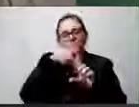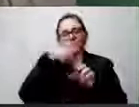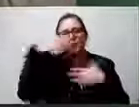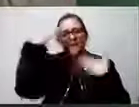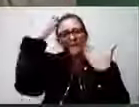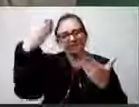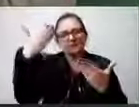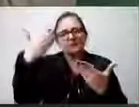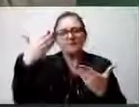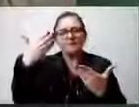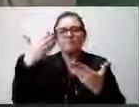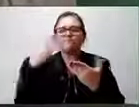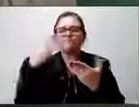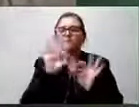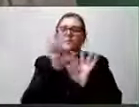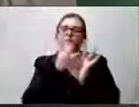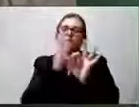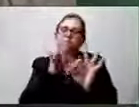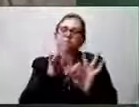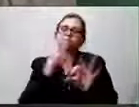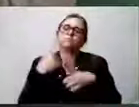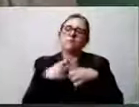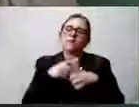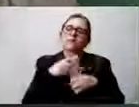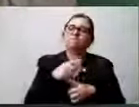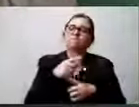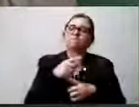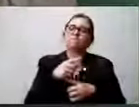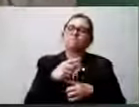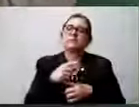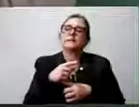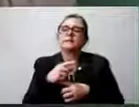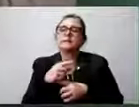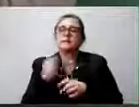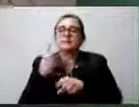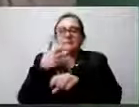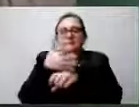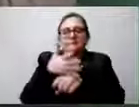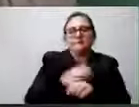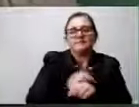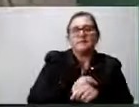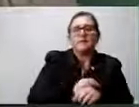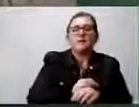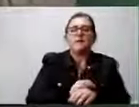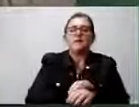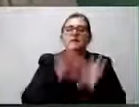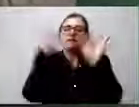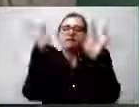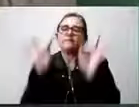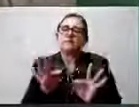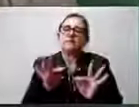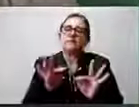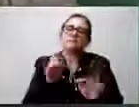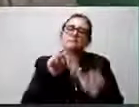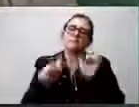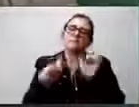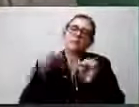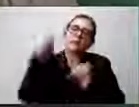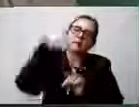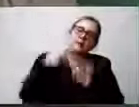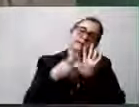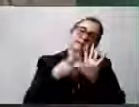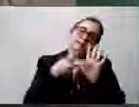me estender muito, porque já ficou tarde, é uma honra, né, estar com a Abrafita, é o meu terceiro congresso